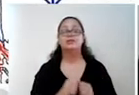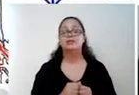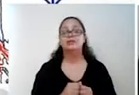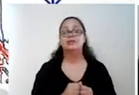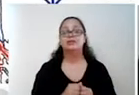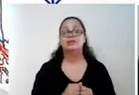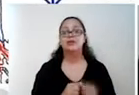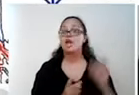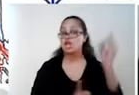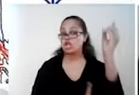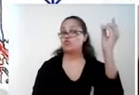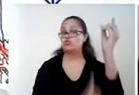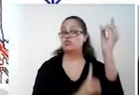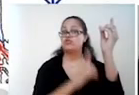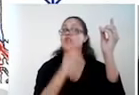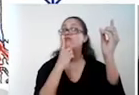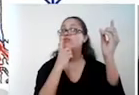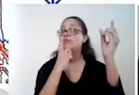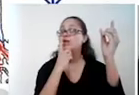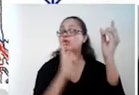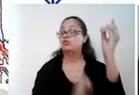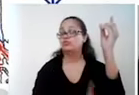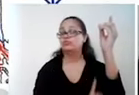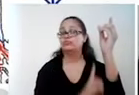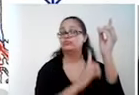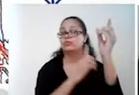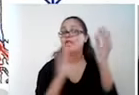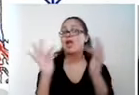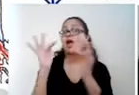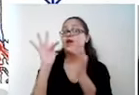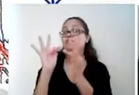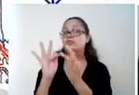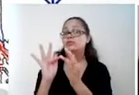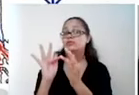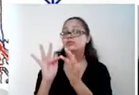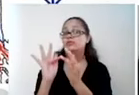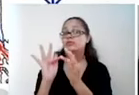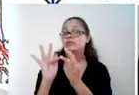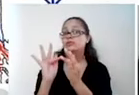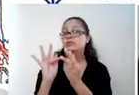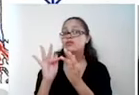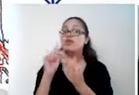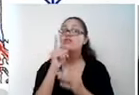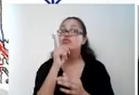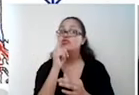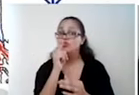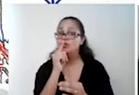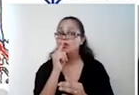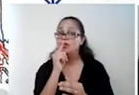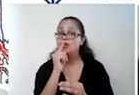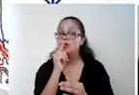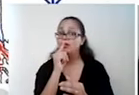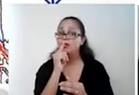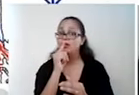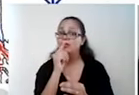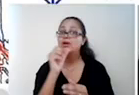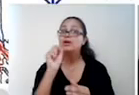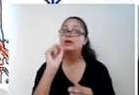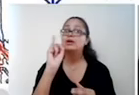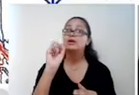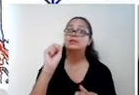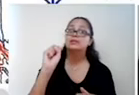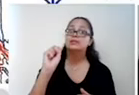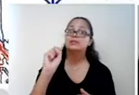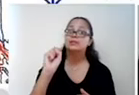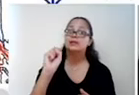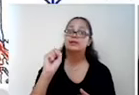esses vasos avermelhados, eles têm a função de transportar água e sais minerais, captados do chão,